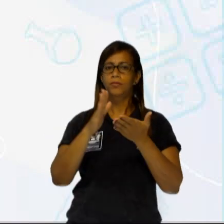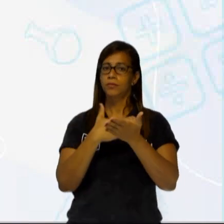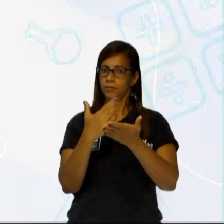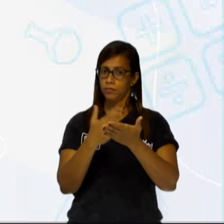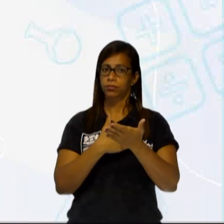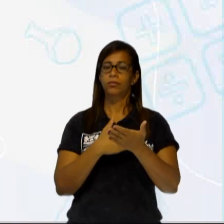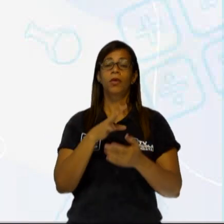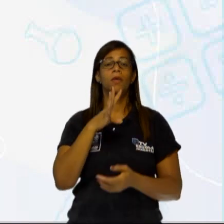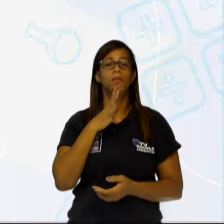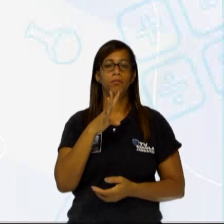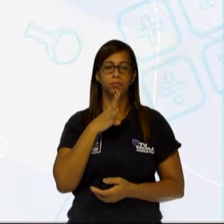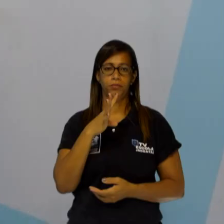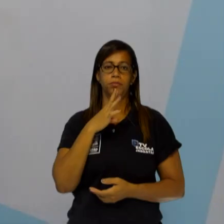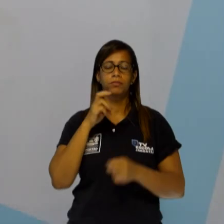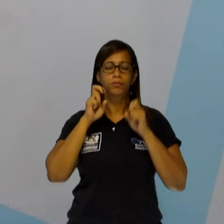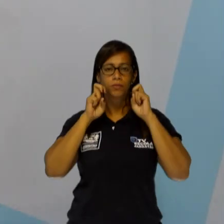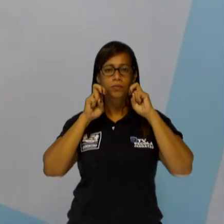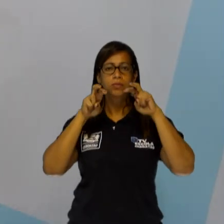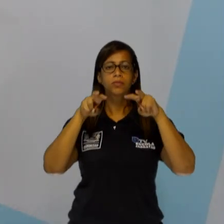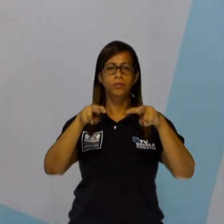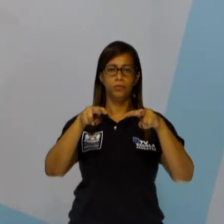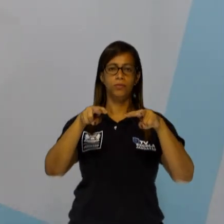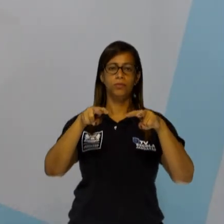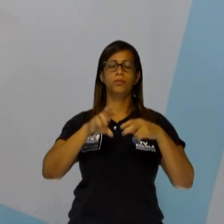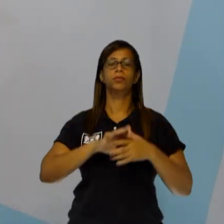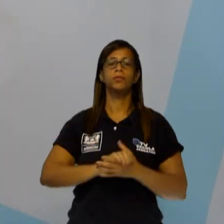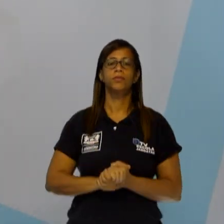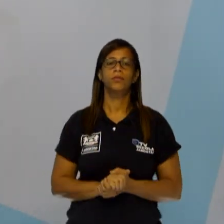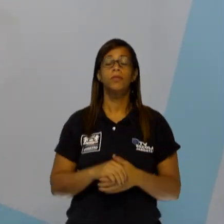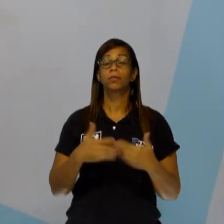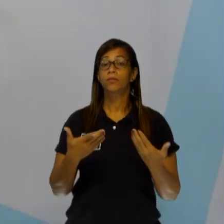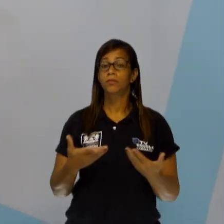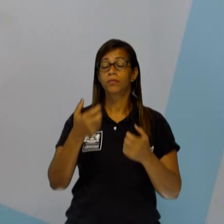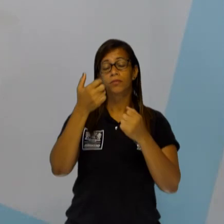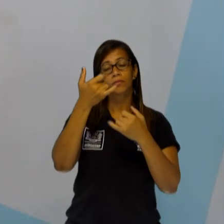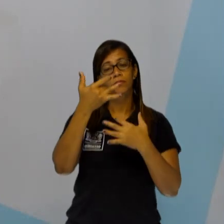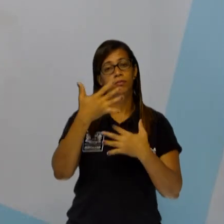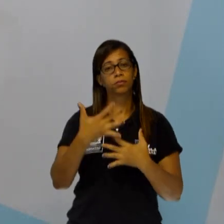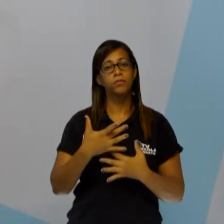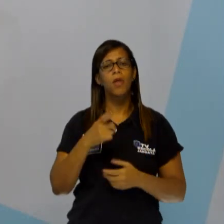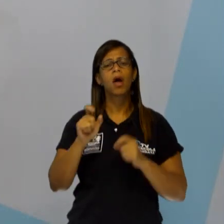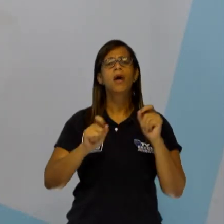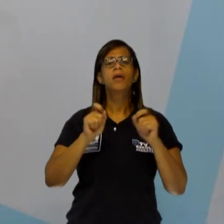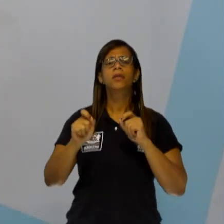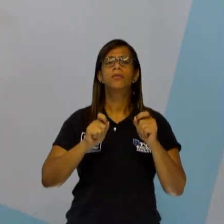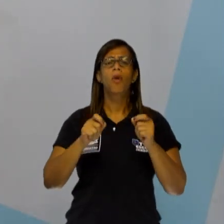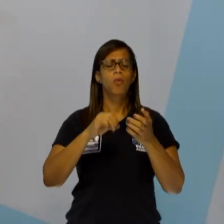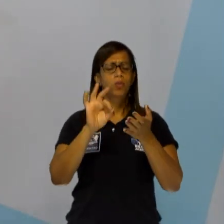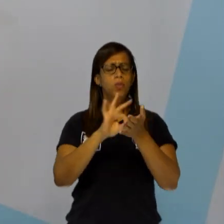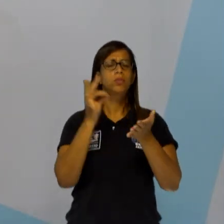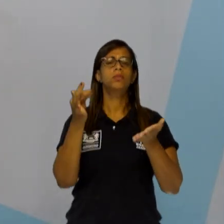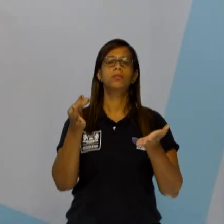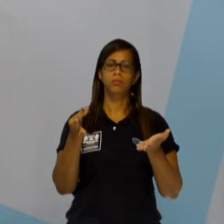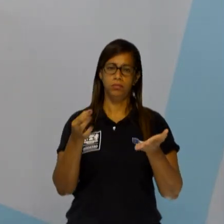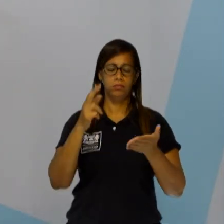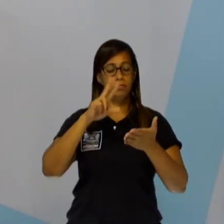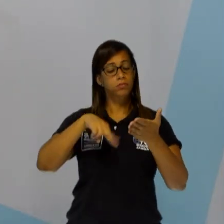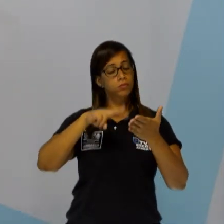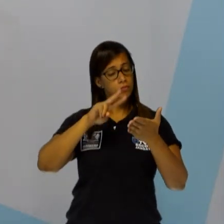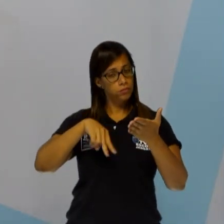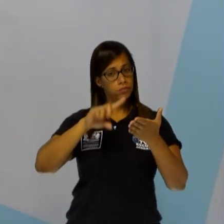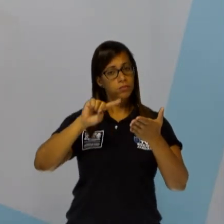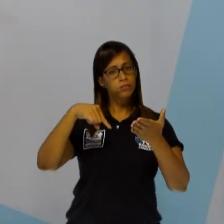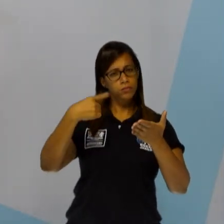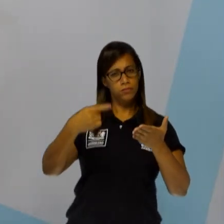As Crônicas de Nárnia. Então veja que ele já está ali falando a respeito da parte histórica da obra, citou quem é o autor. A seguir, se vocês lerem